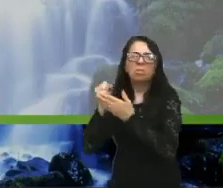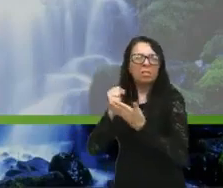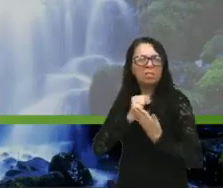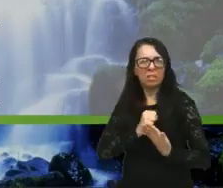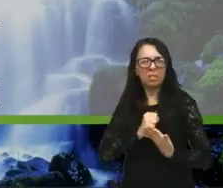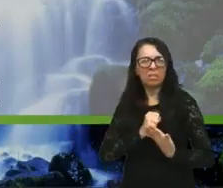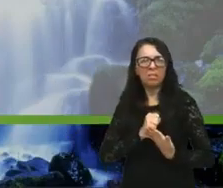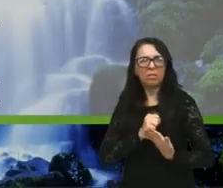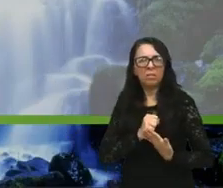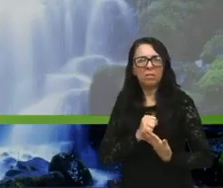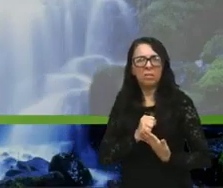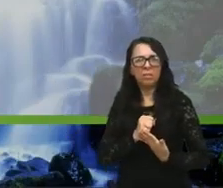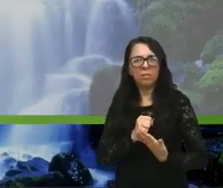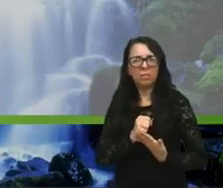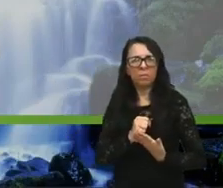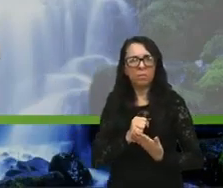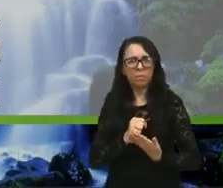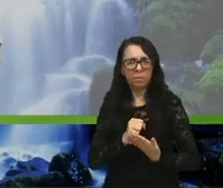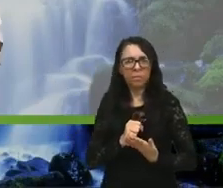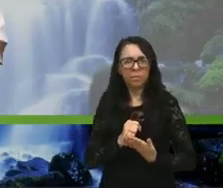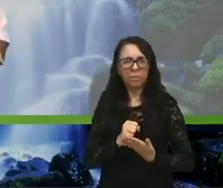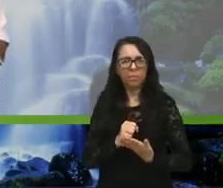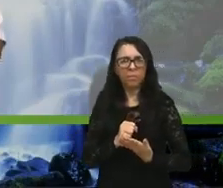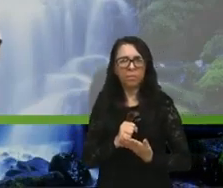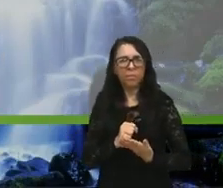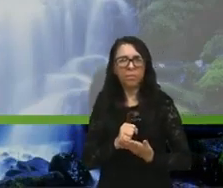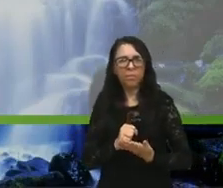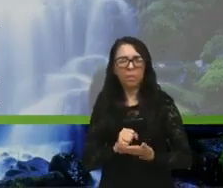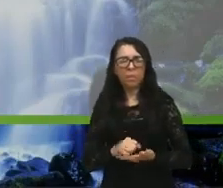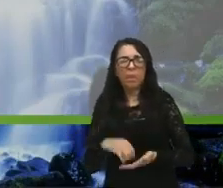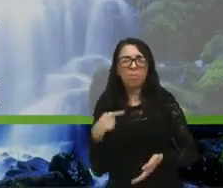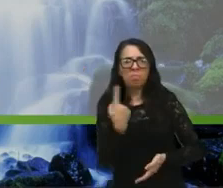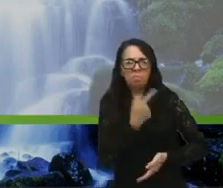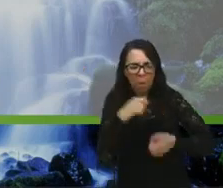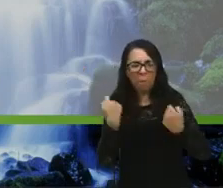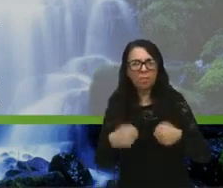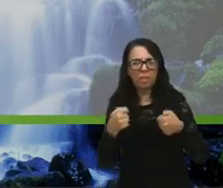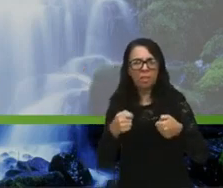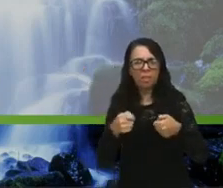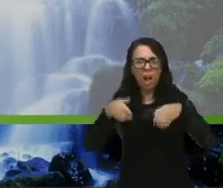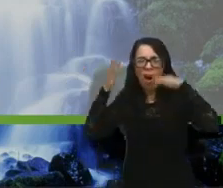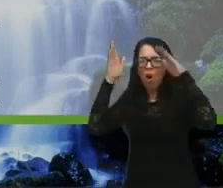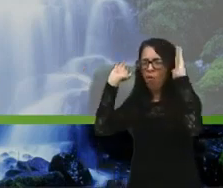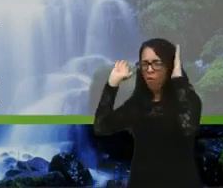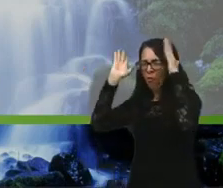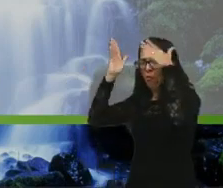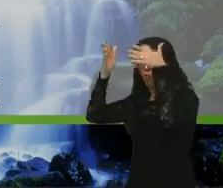está no que o Espírito Santo está realizando na sua vida. A transformação que o Espírito Santo está realizando na sua